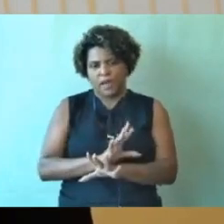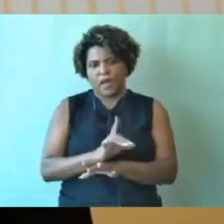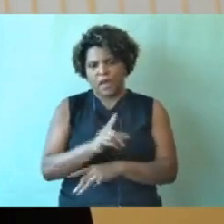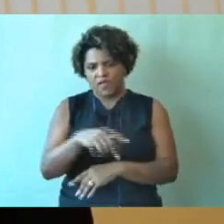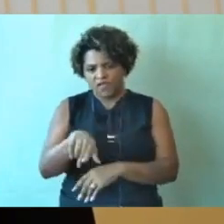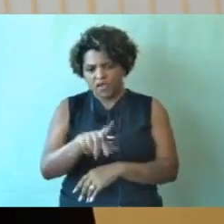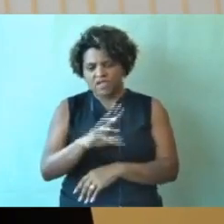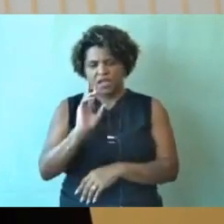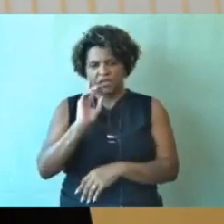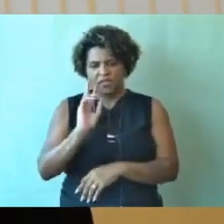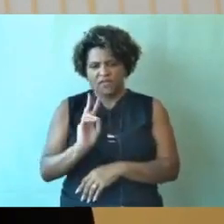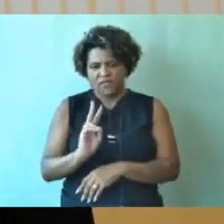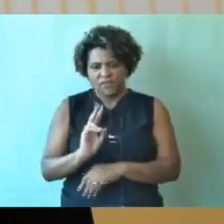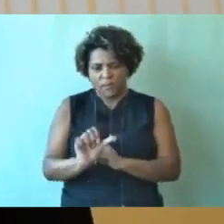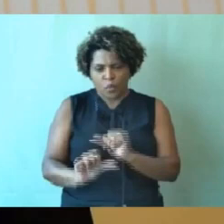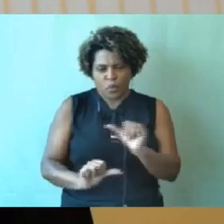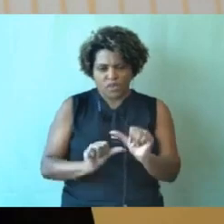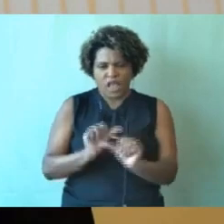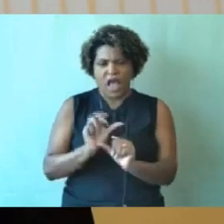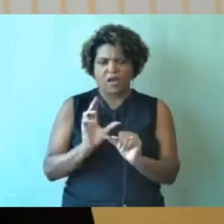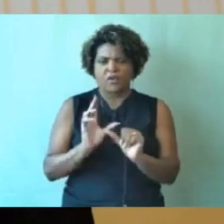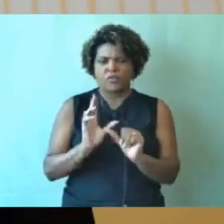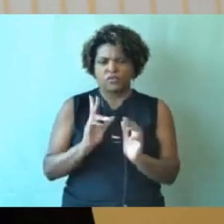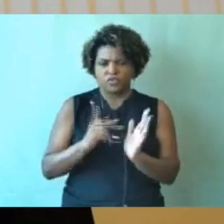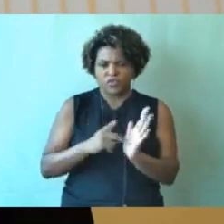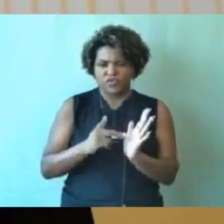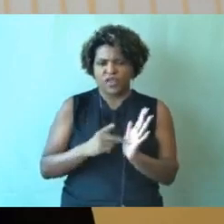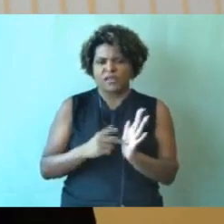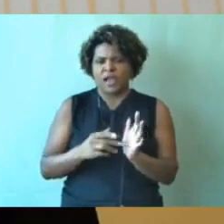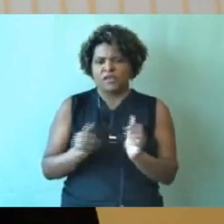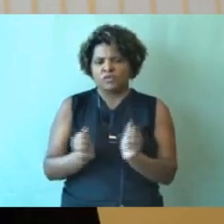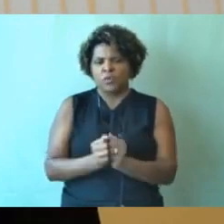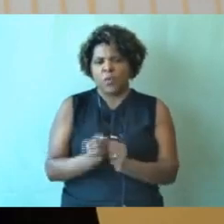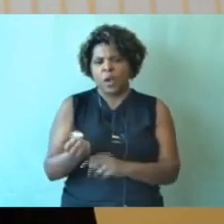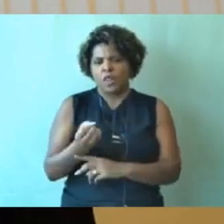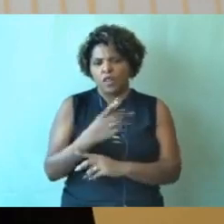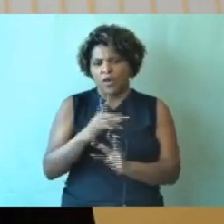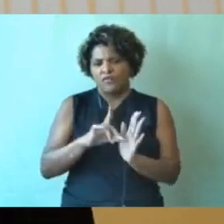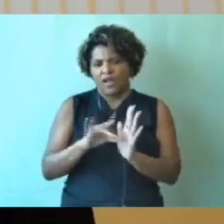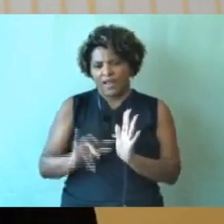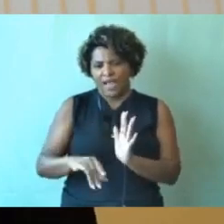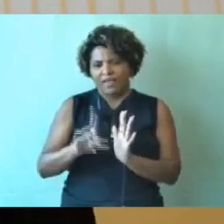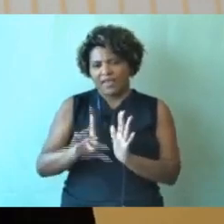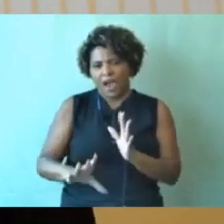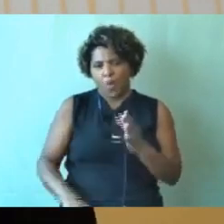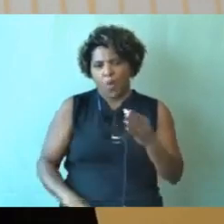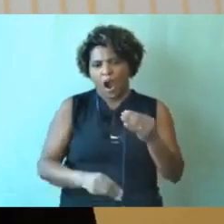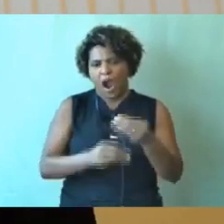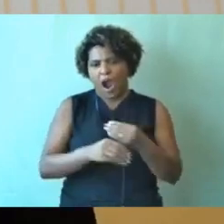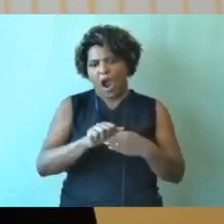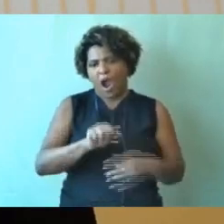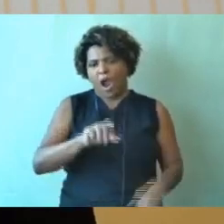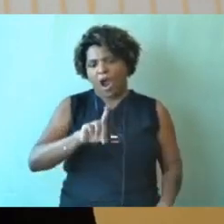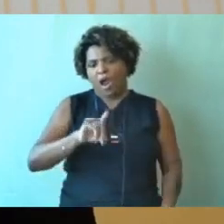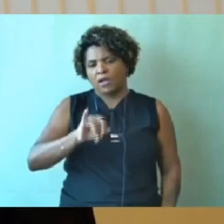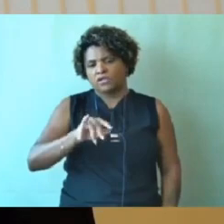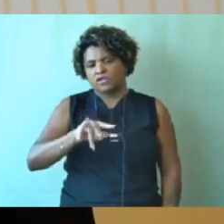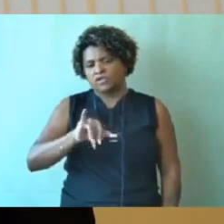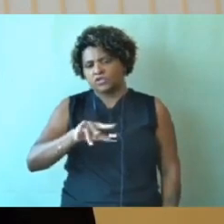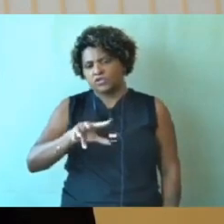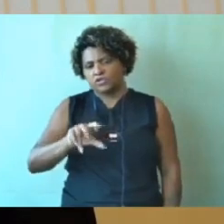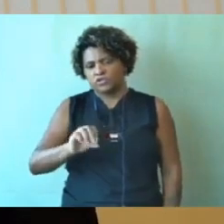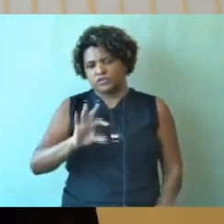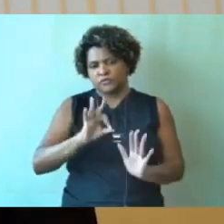com essa nova lei. Muito. A lei praticamente virou um aditivo contratual. Com diversas obrigações, diferença